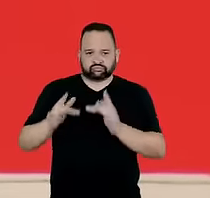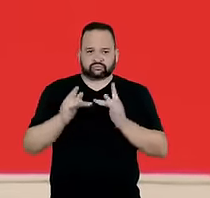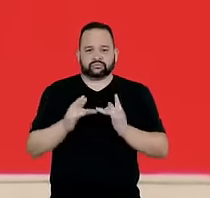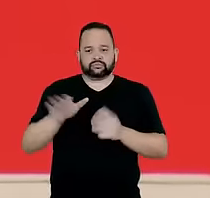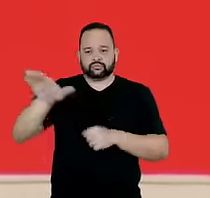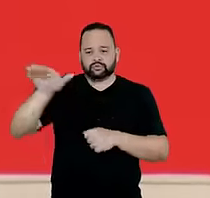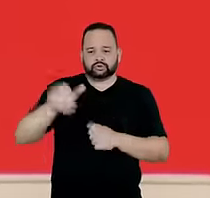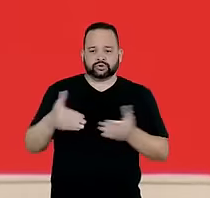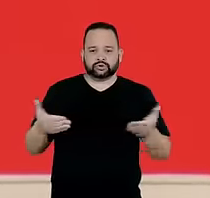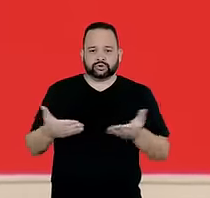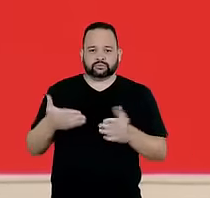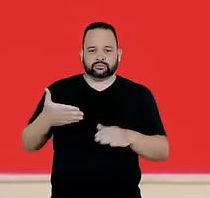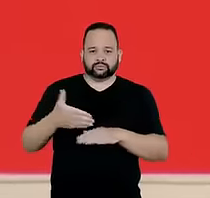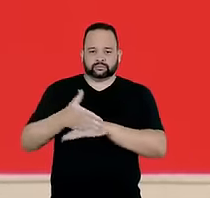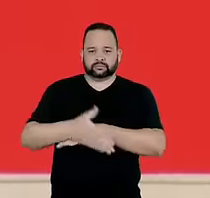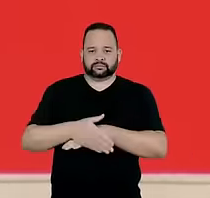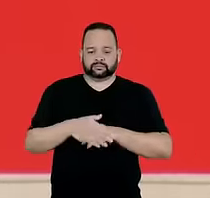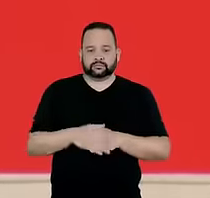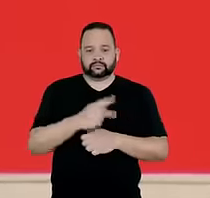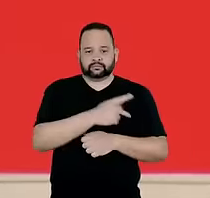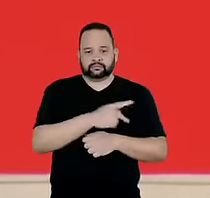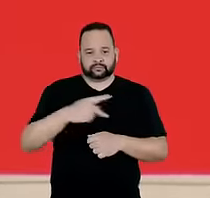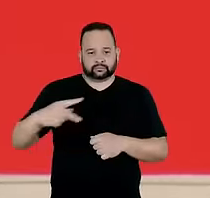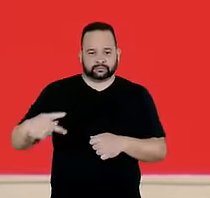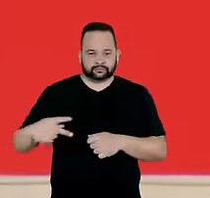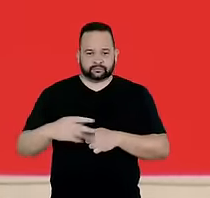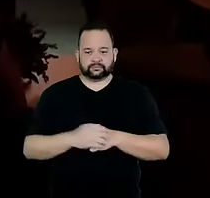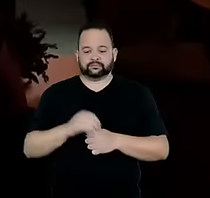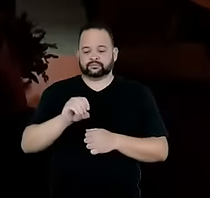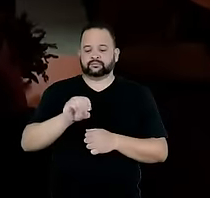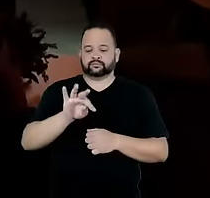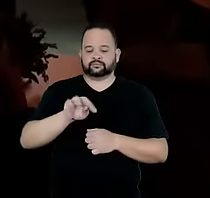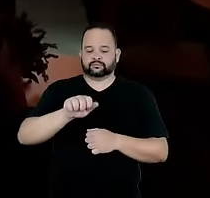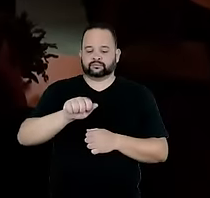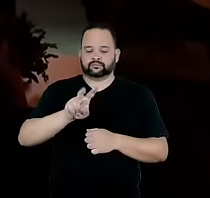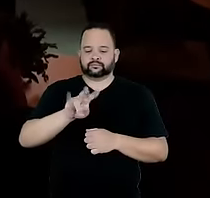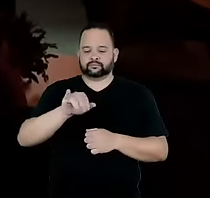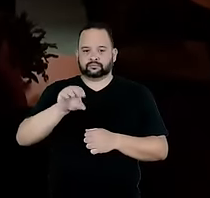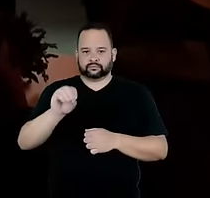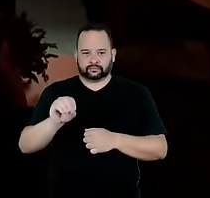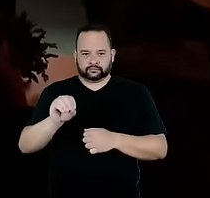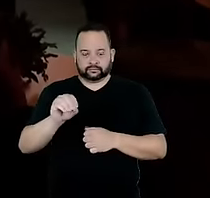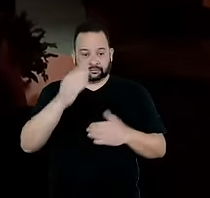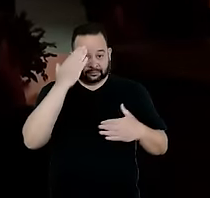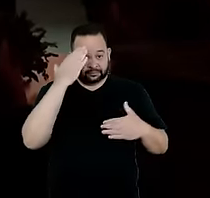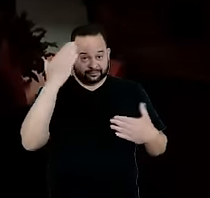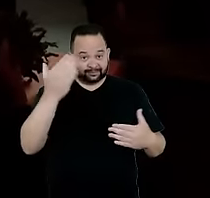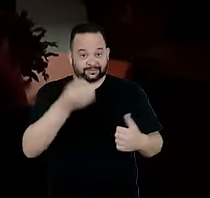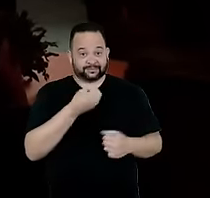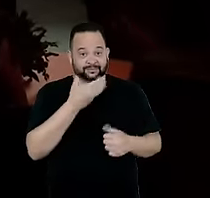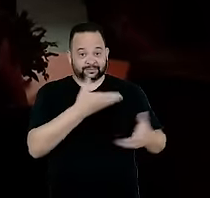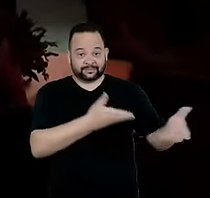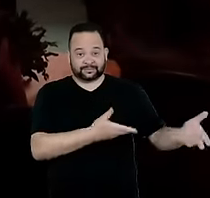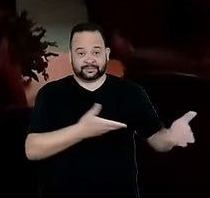participar o nosso Presidente Otávio de Lázaro Júnior Otávio Muito obrigado seja muito